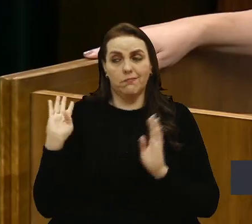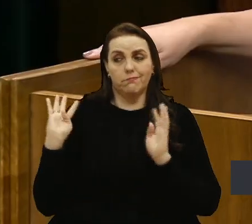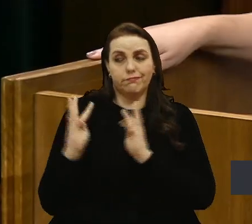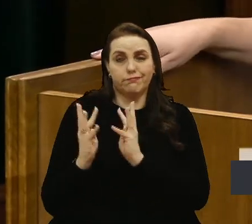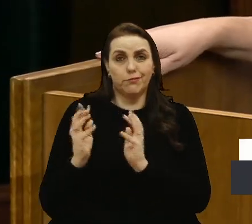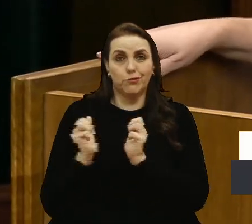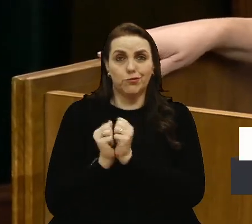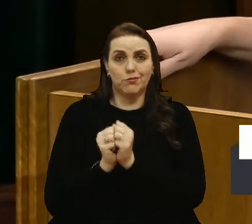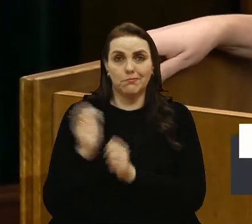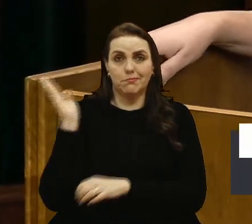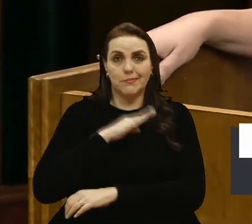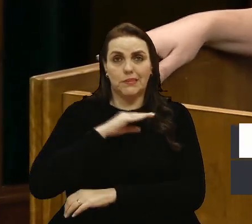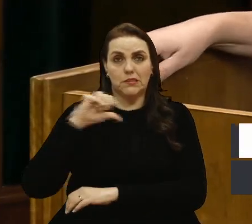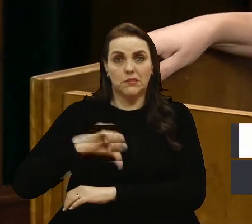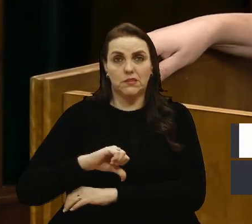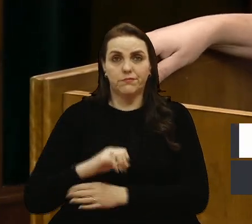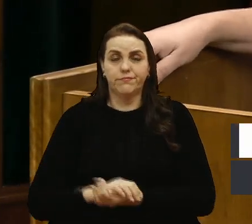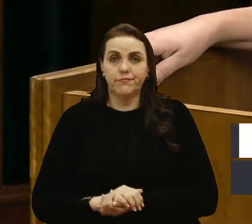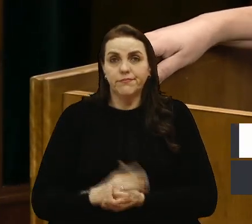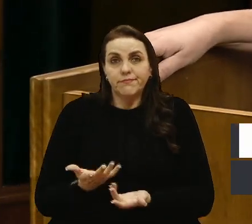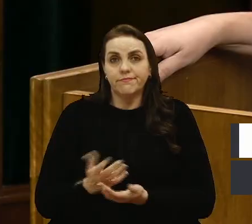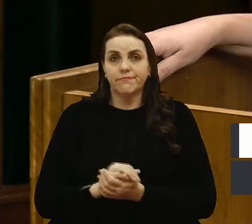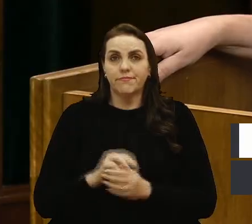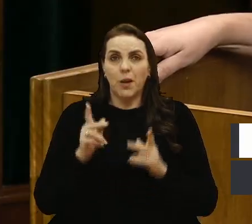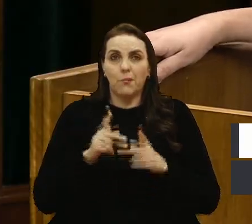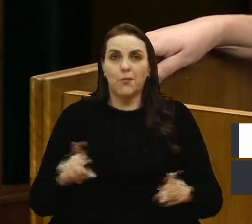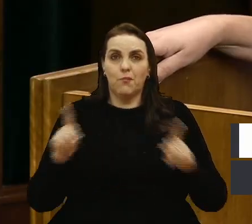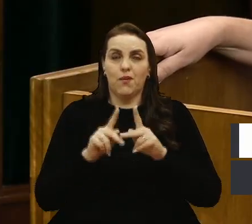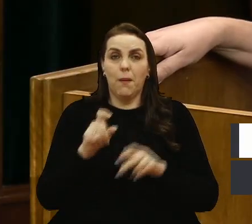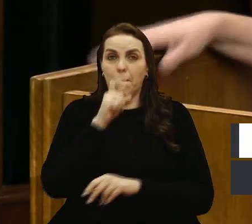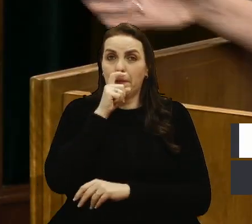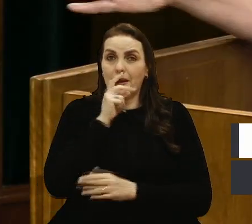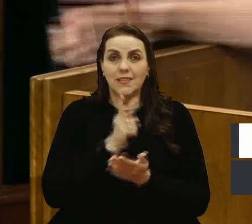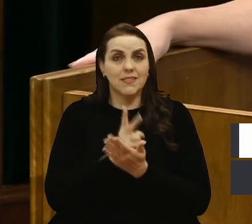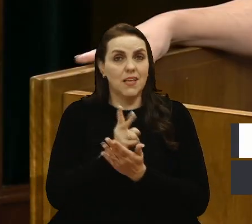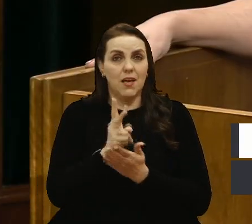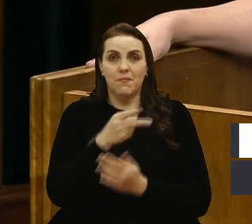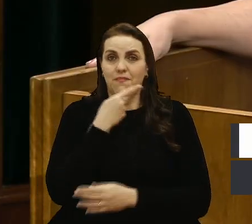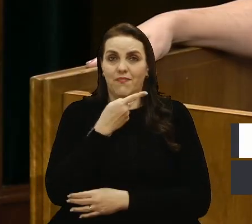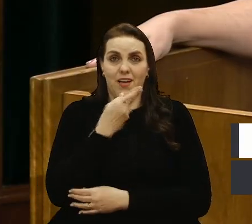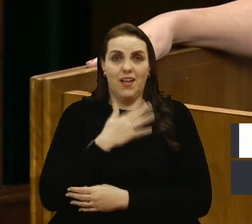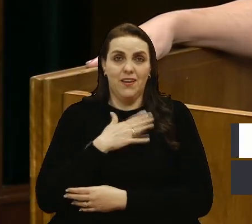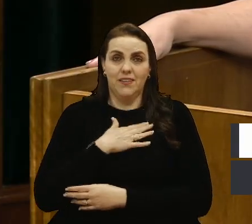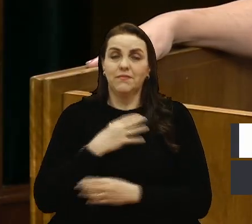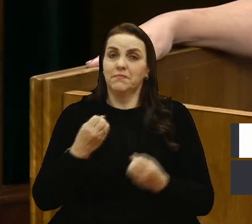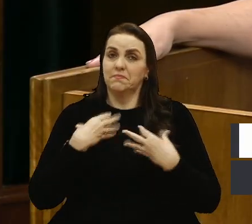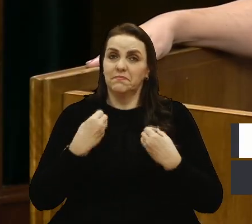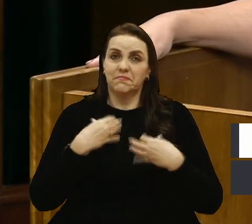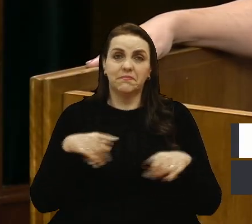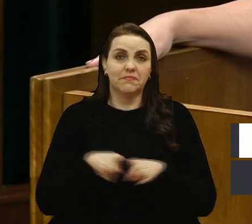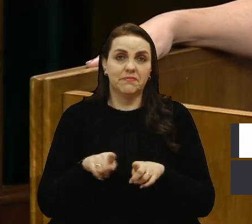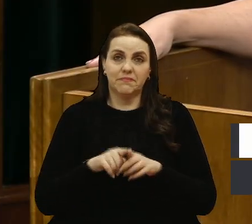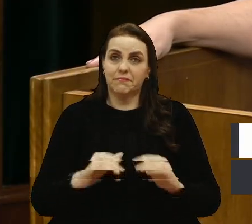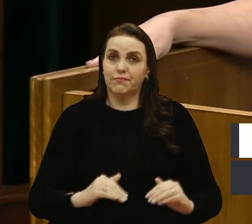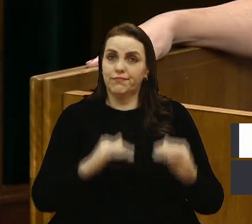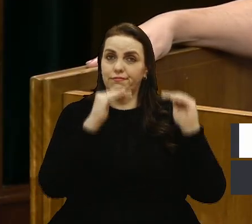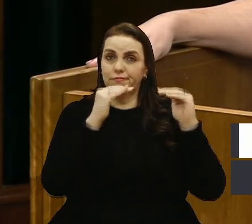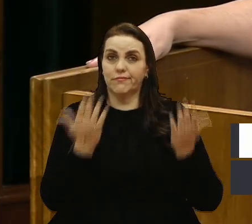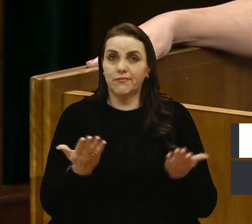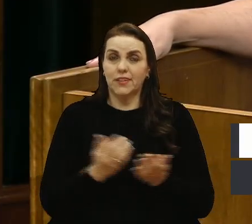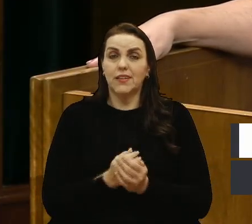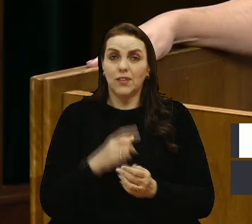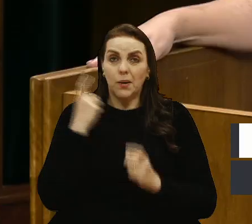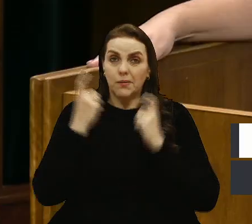ditado popular, né? Meu pai utiliza muitas vezes, inclusive na nossa criação, né? E o que